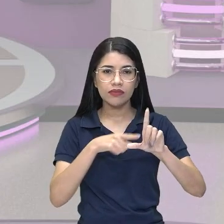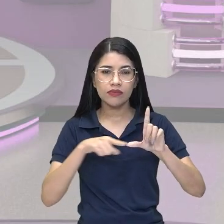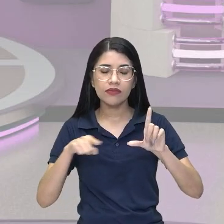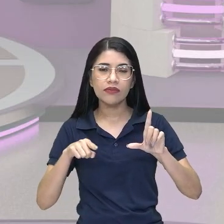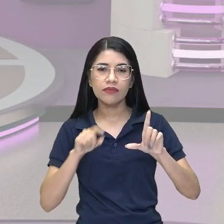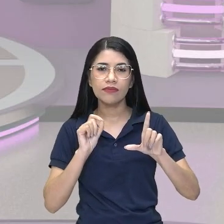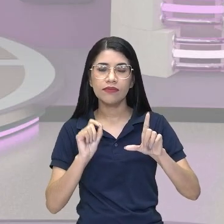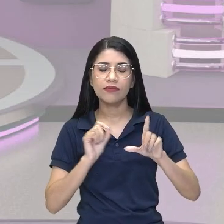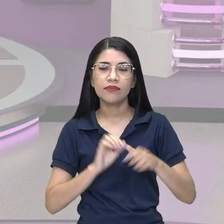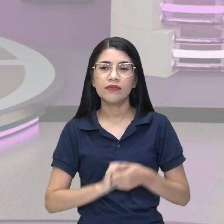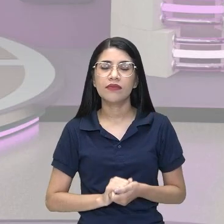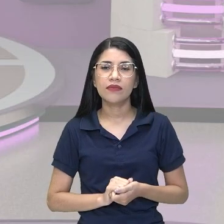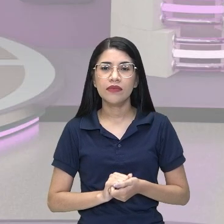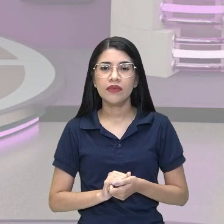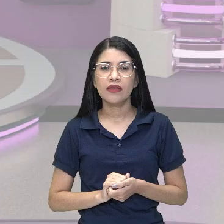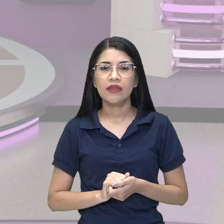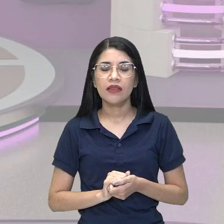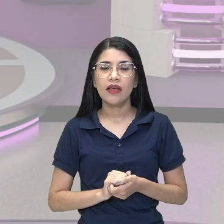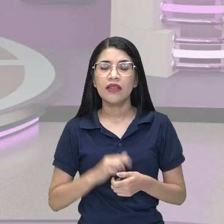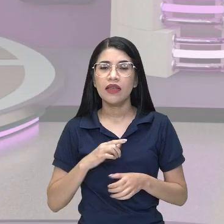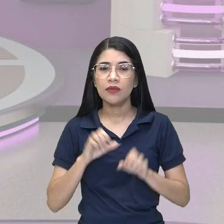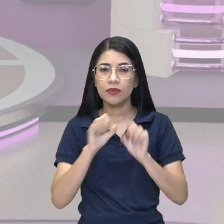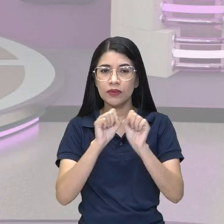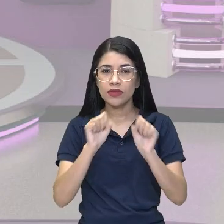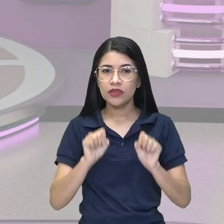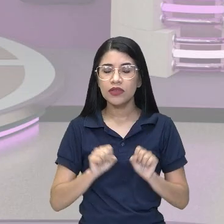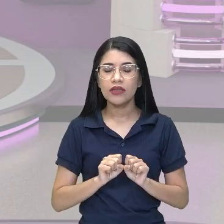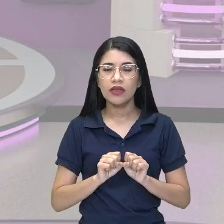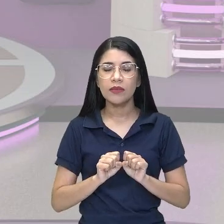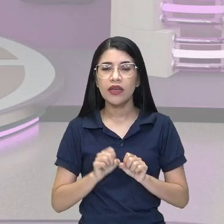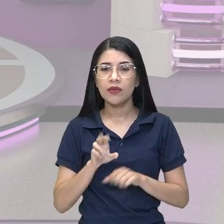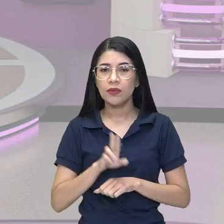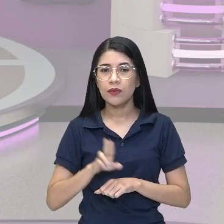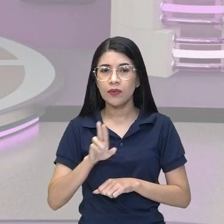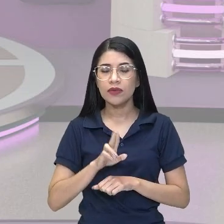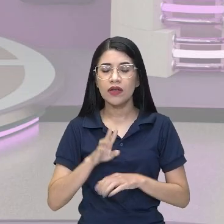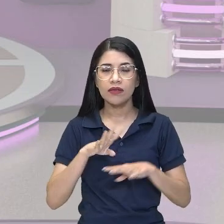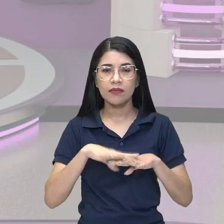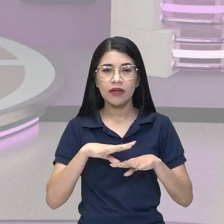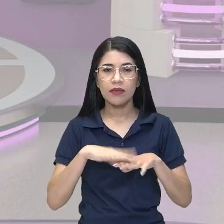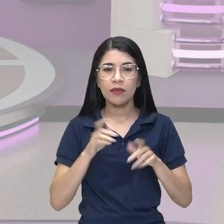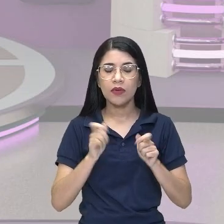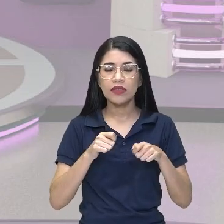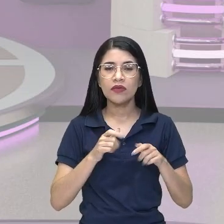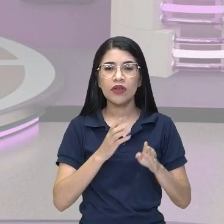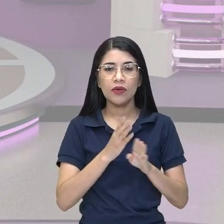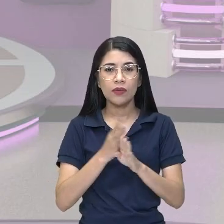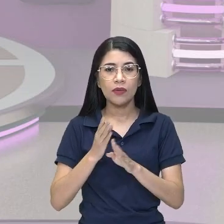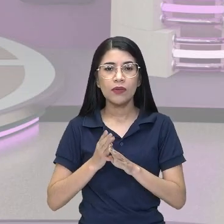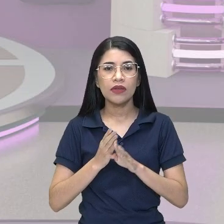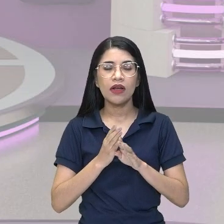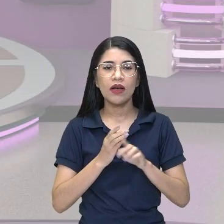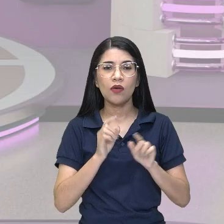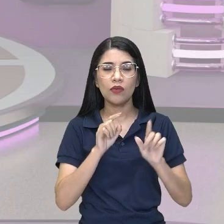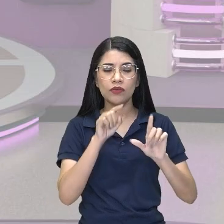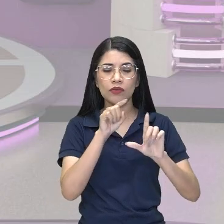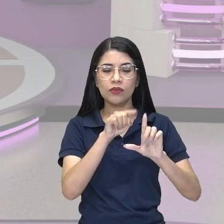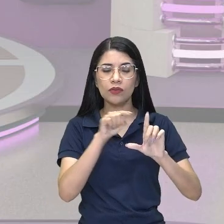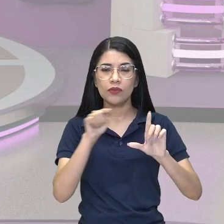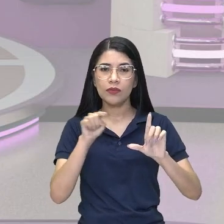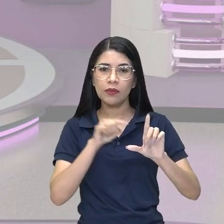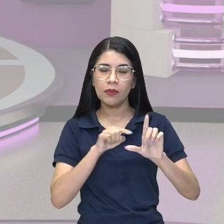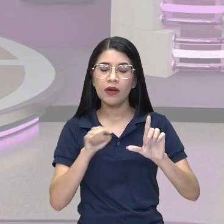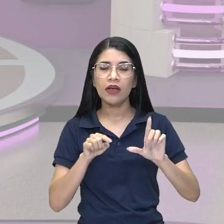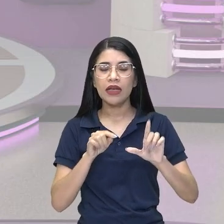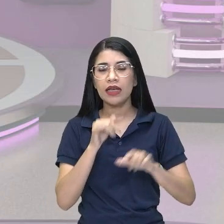é? É um sistema de coordenadas que usamos na matemática para localizar pontos em um plano. Quando nós enviamos a